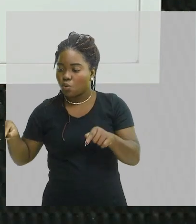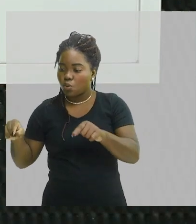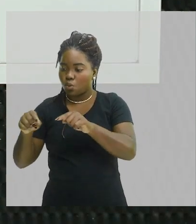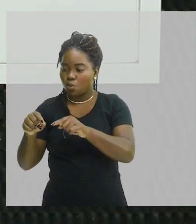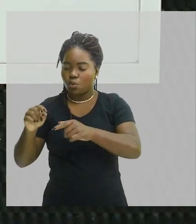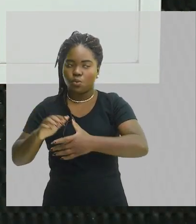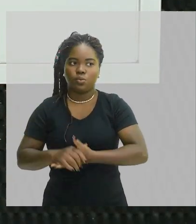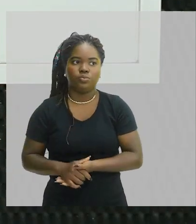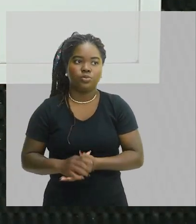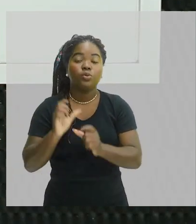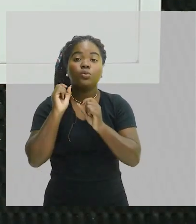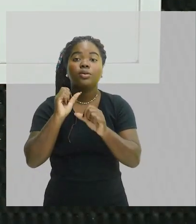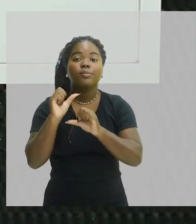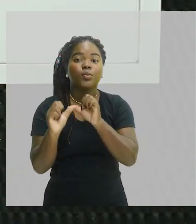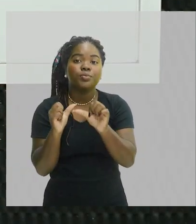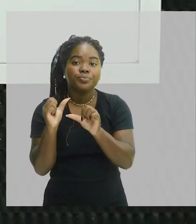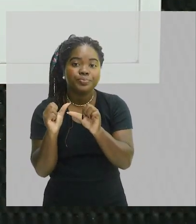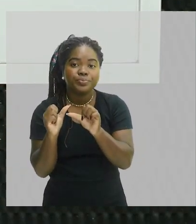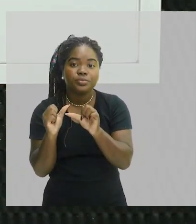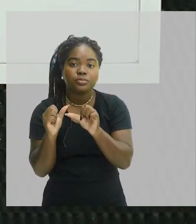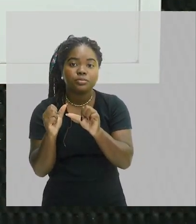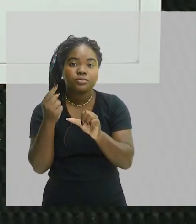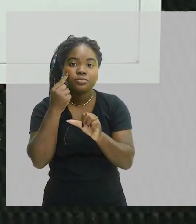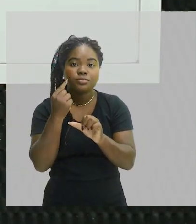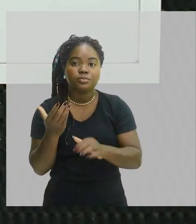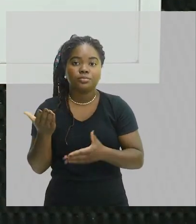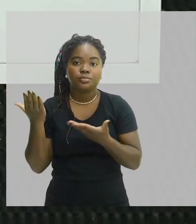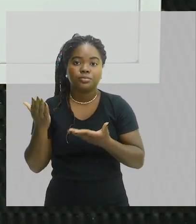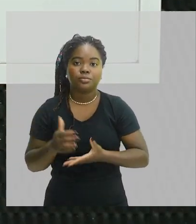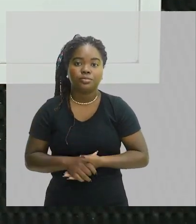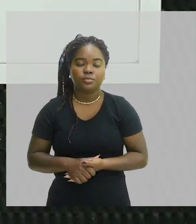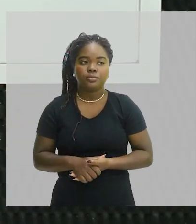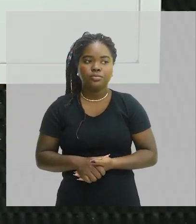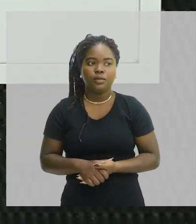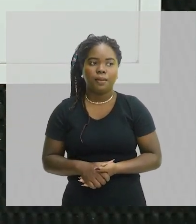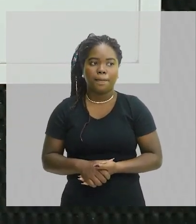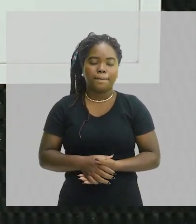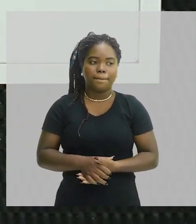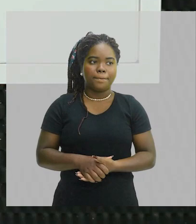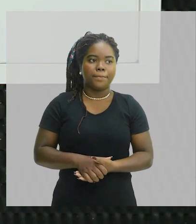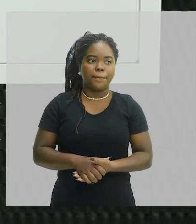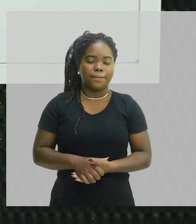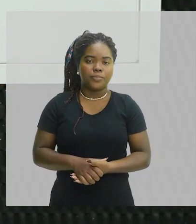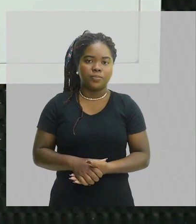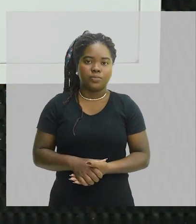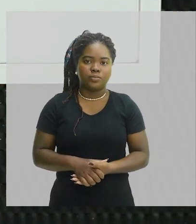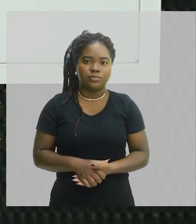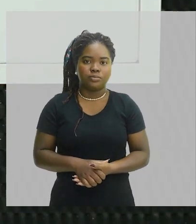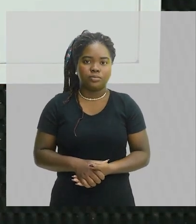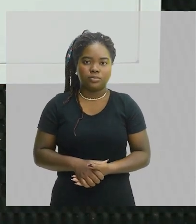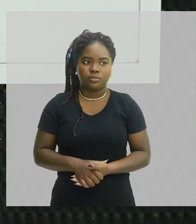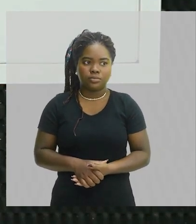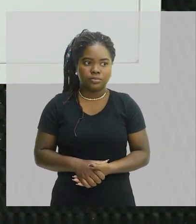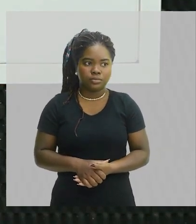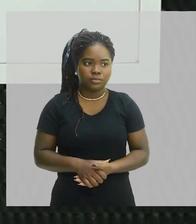o que vai mudar vai ser o seguinte, vou colocar esse aqui para cá para poder a gente fechar o circuito bonitinho.